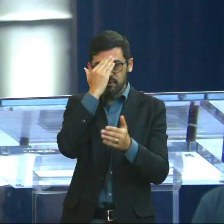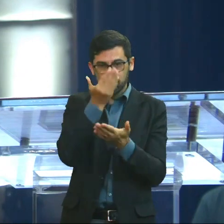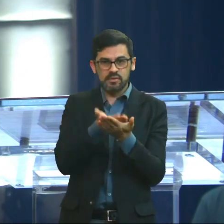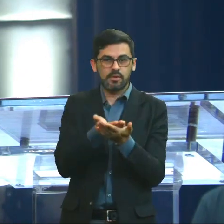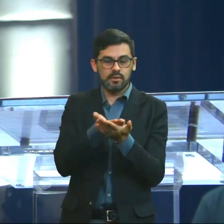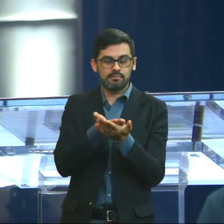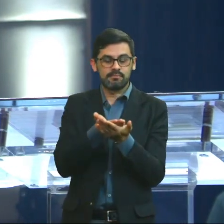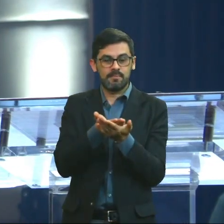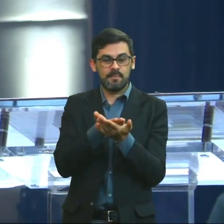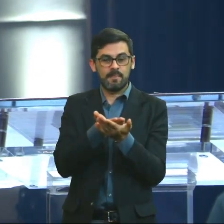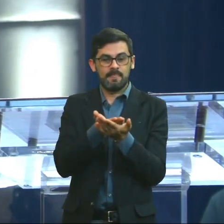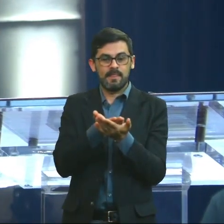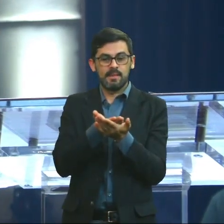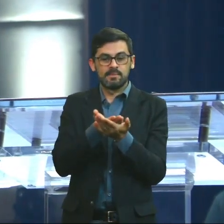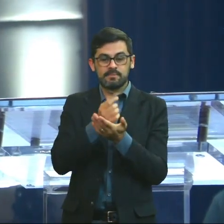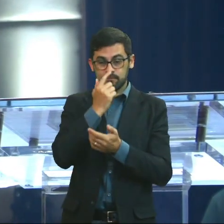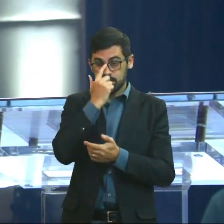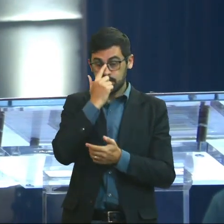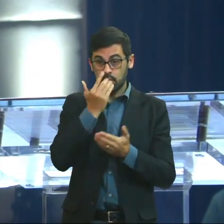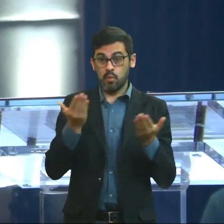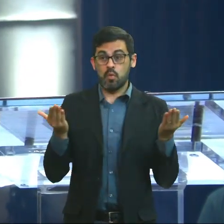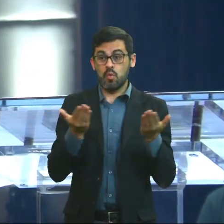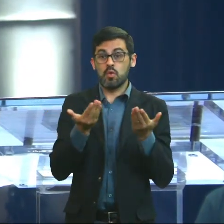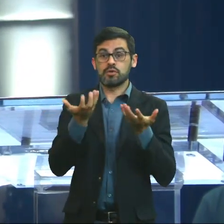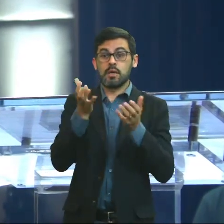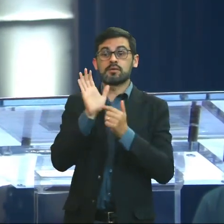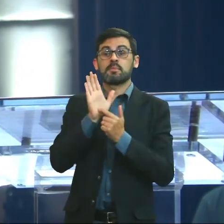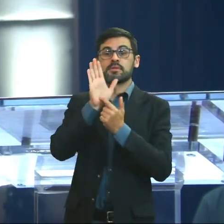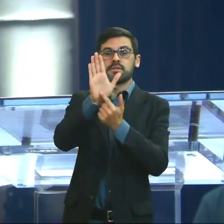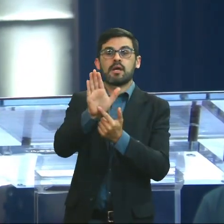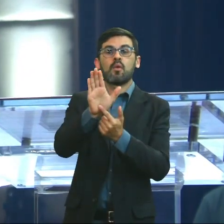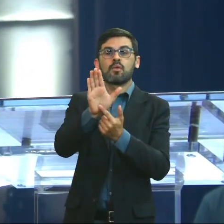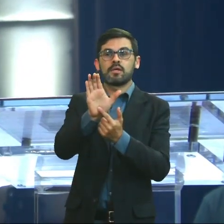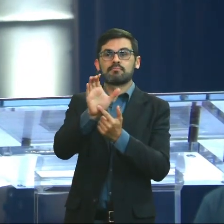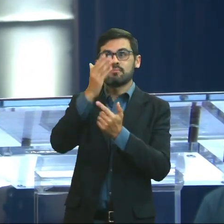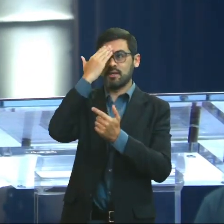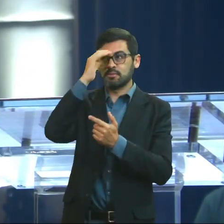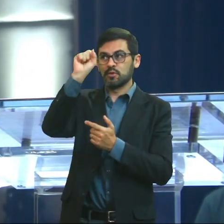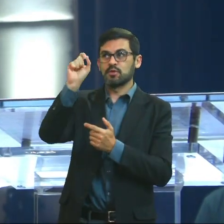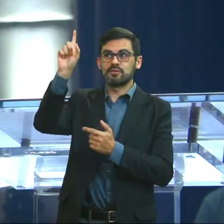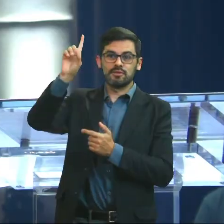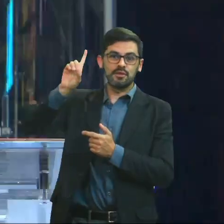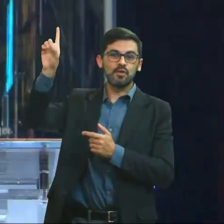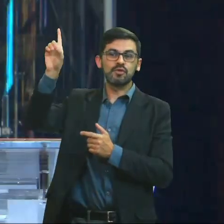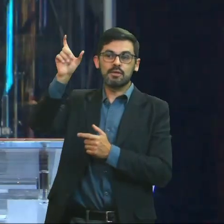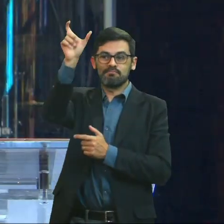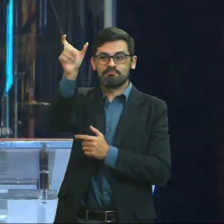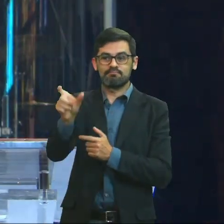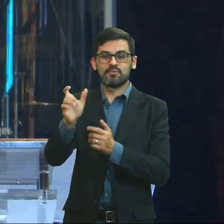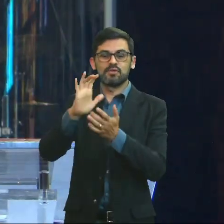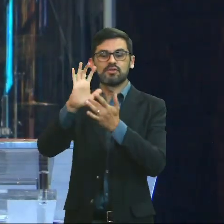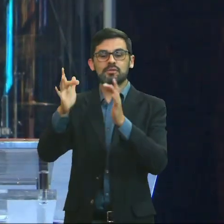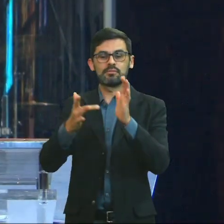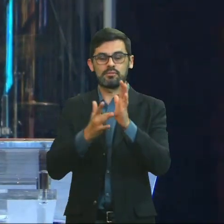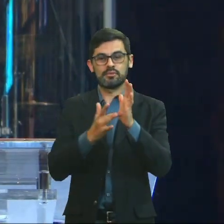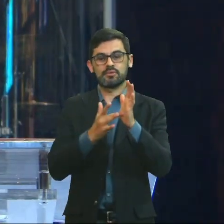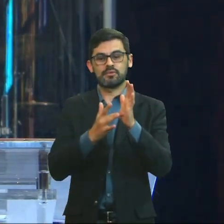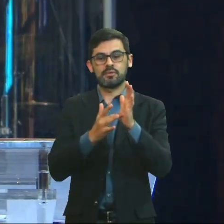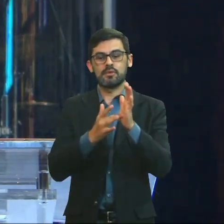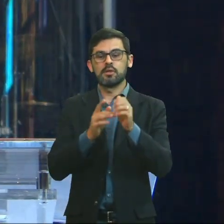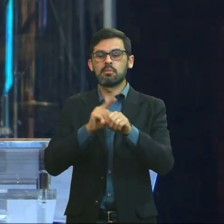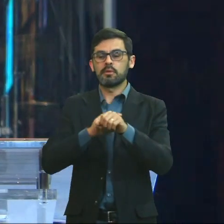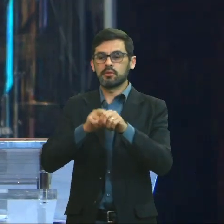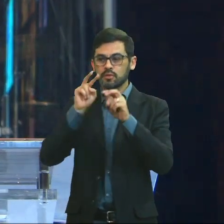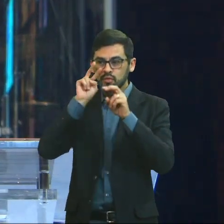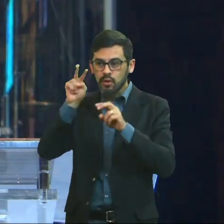nisso? Hoje eu queria te apresentar a sabedoria de Deus encarnada, Jesus. Quando a gente olha